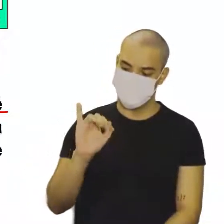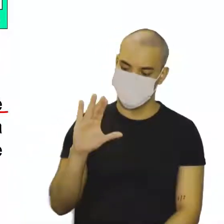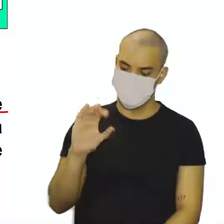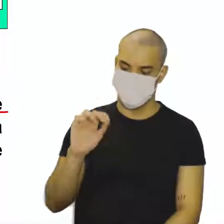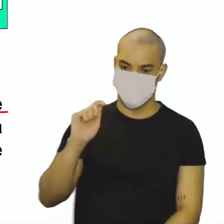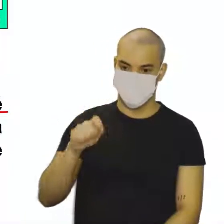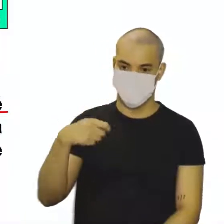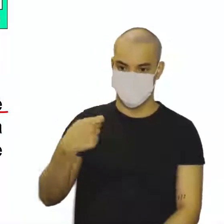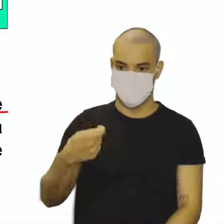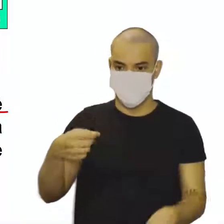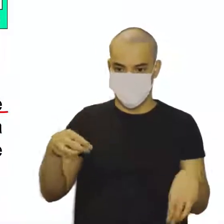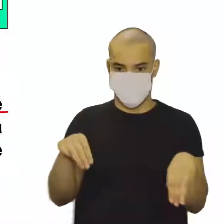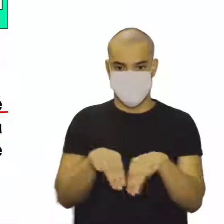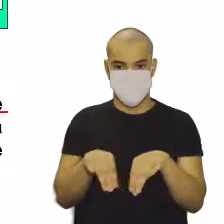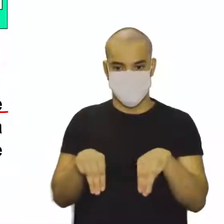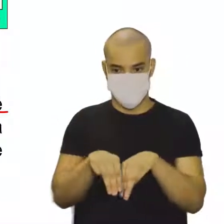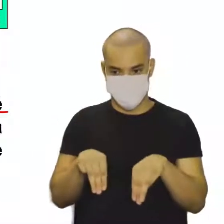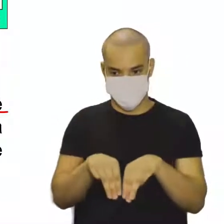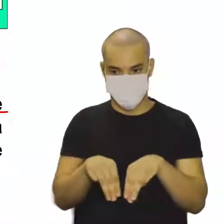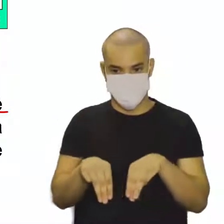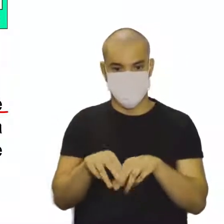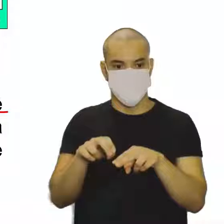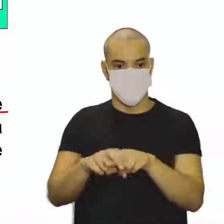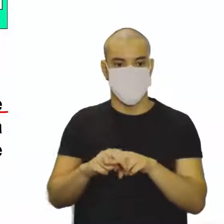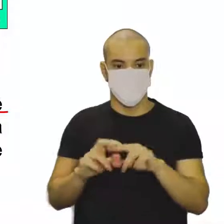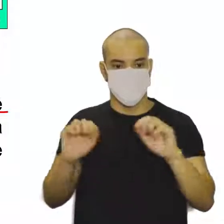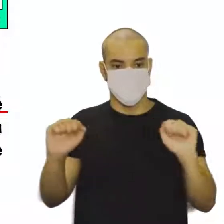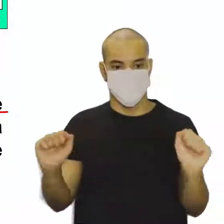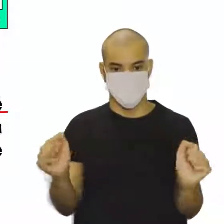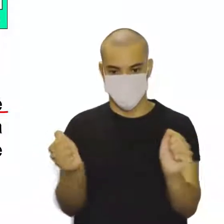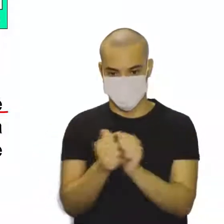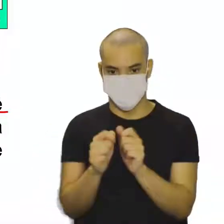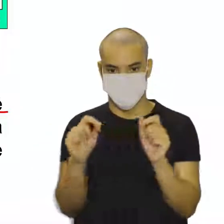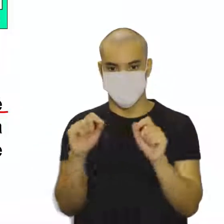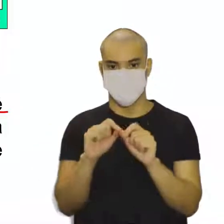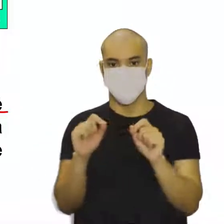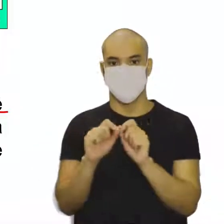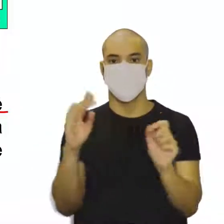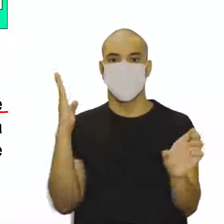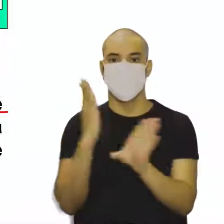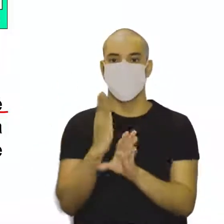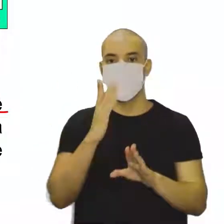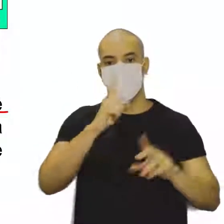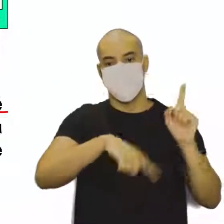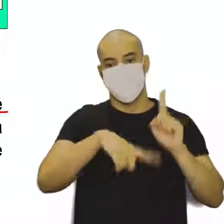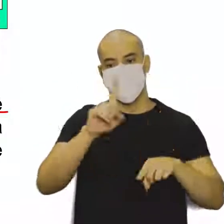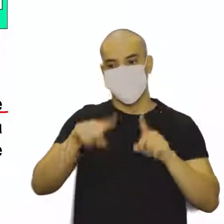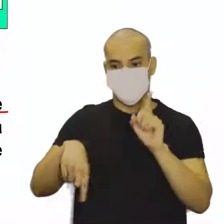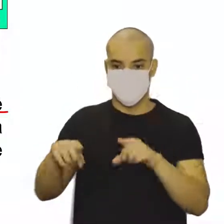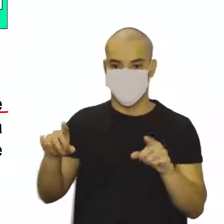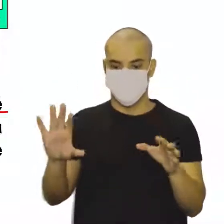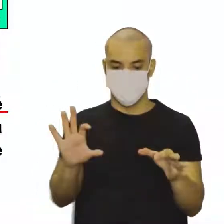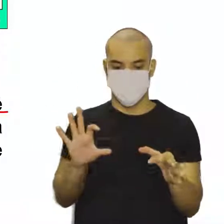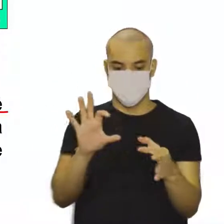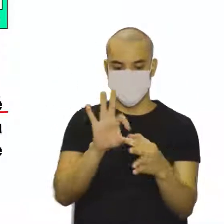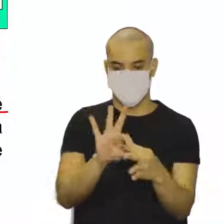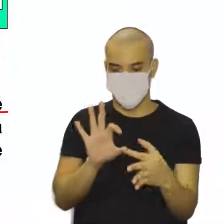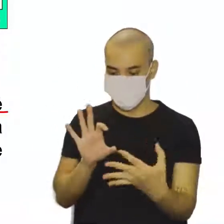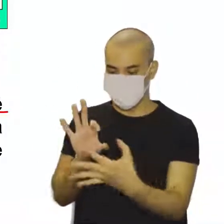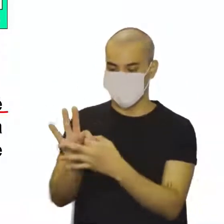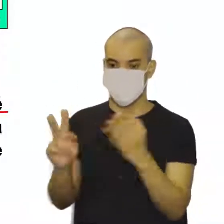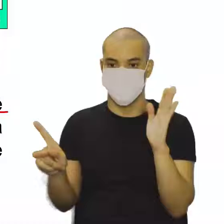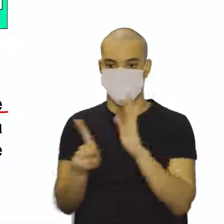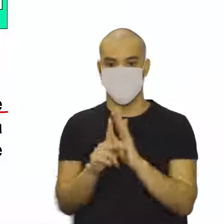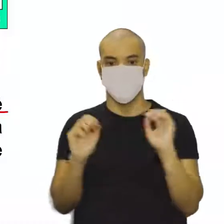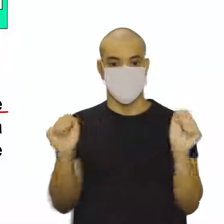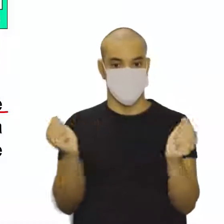eletromagnética. Ou seja, eu estou induzindo corrente numa bobina através da variação de campo magnético perto